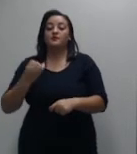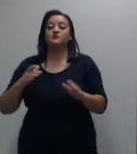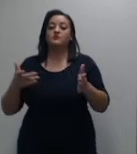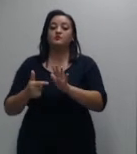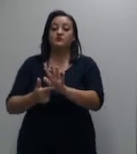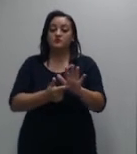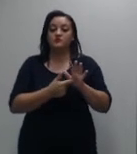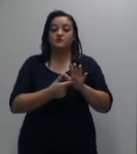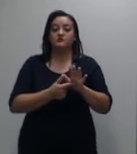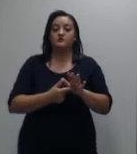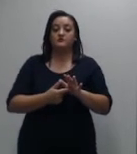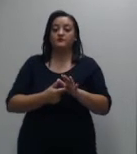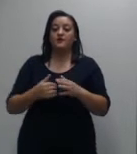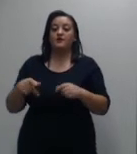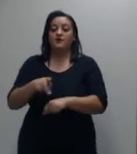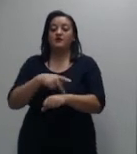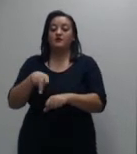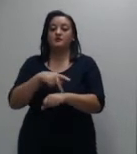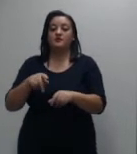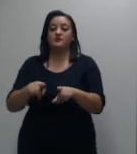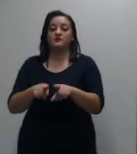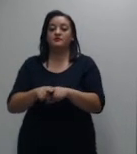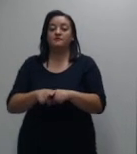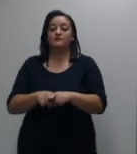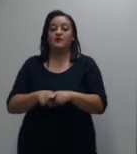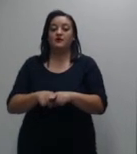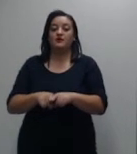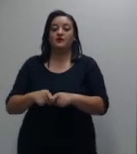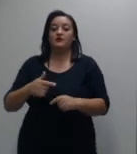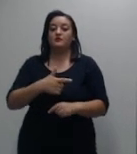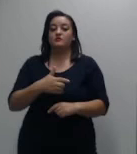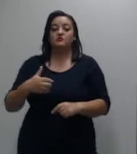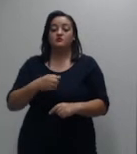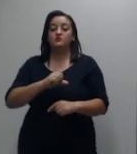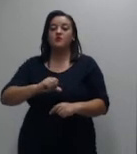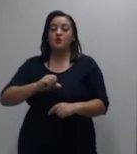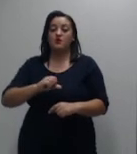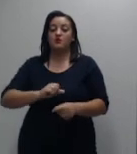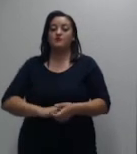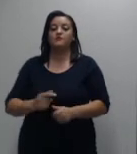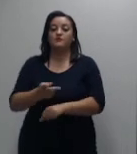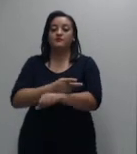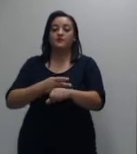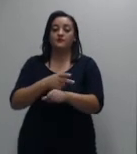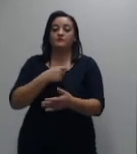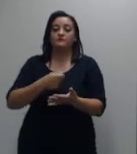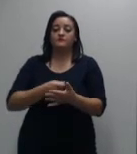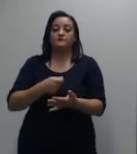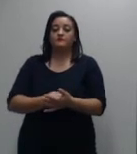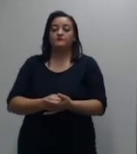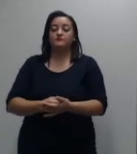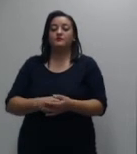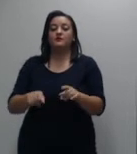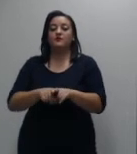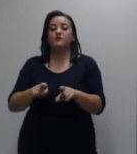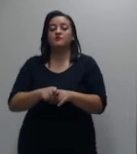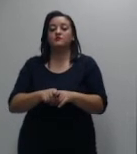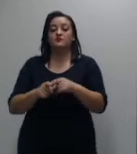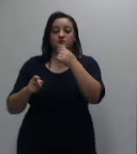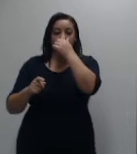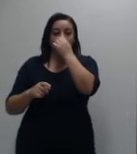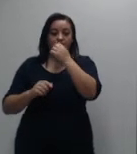na vidas queima em Doze de agosto de 2009 procedimento próprio para buscar liquidação e indenização do suporte Santana